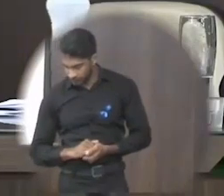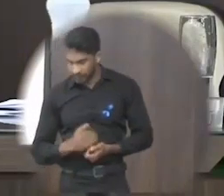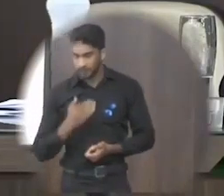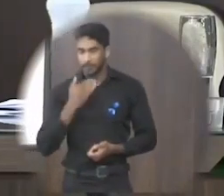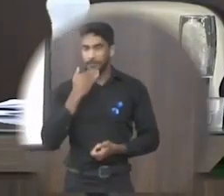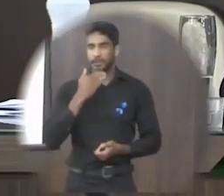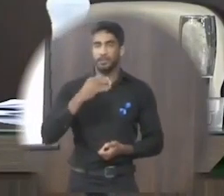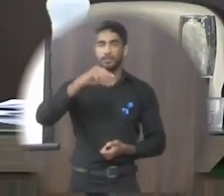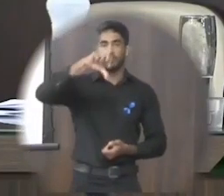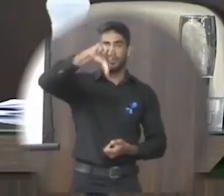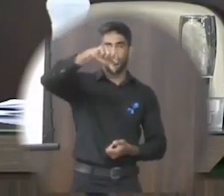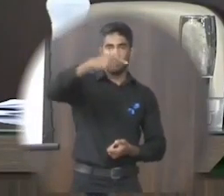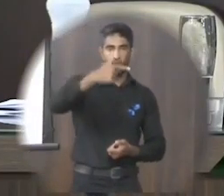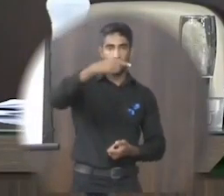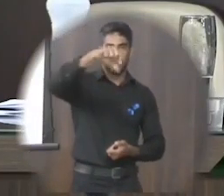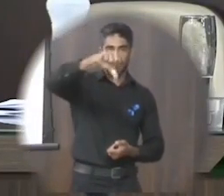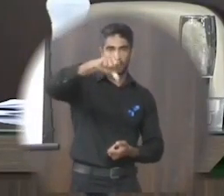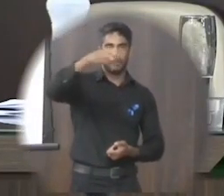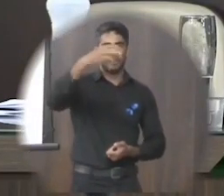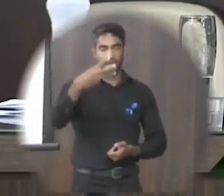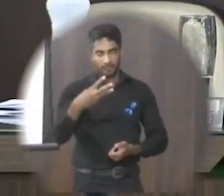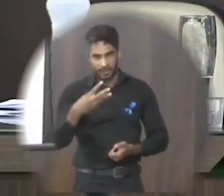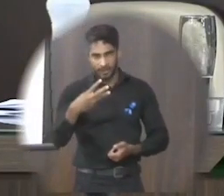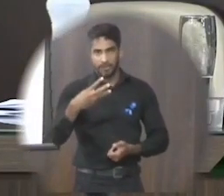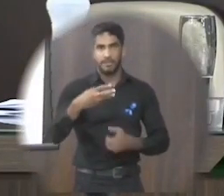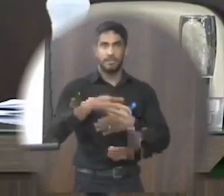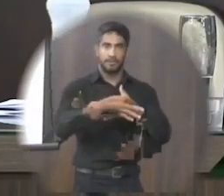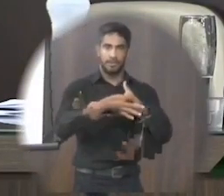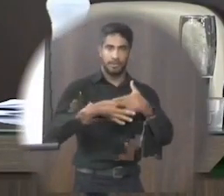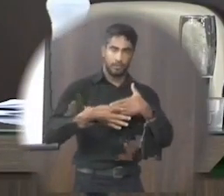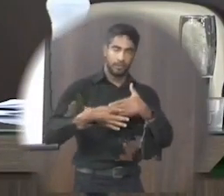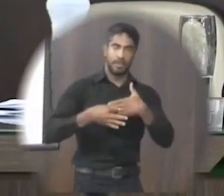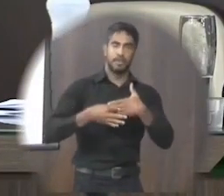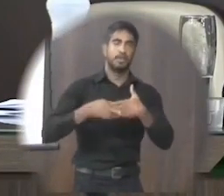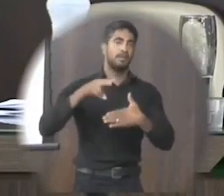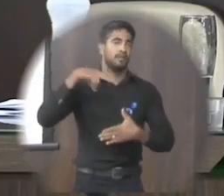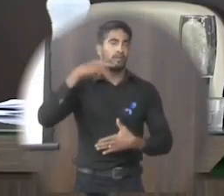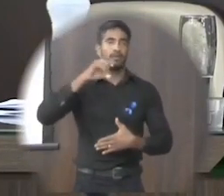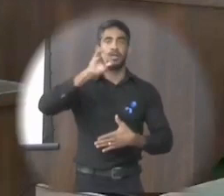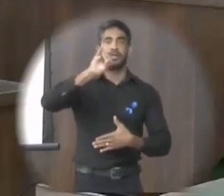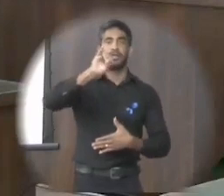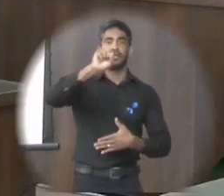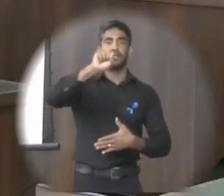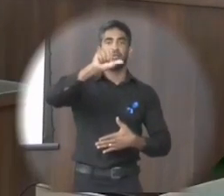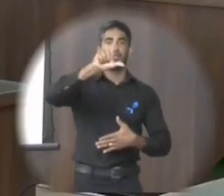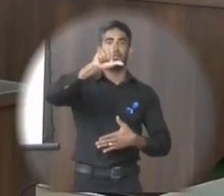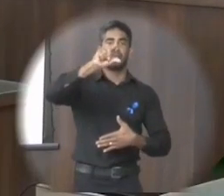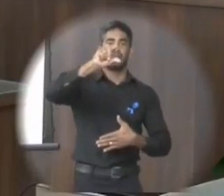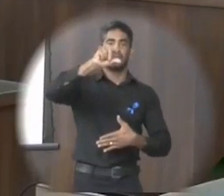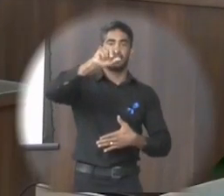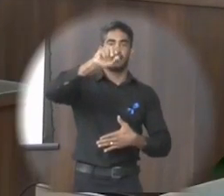Requerimento 293-2021, de autoria da vereadora Islane Pedro.